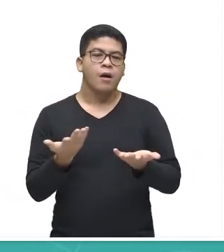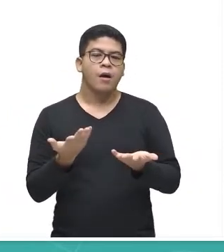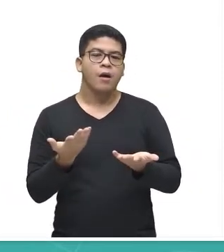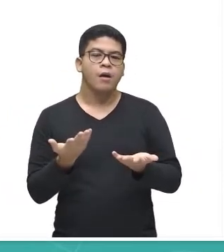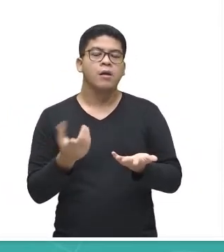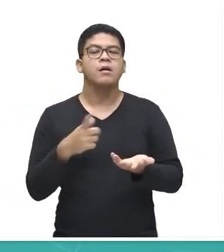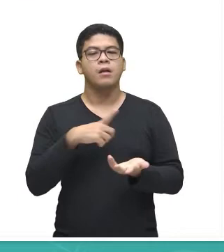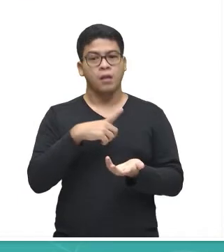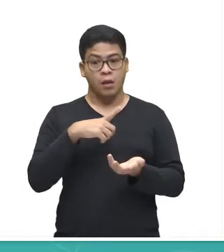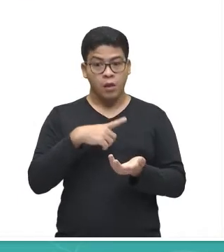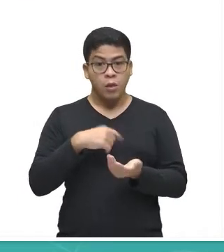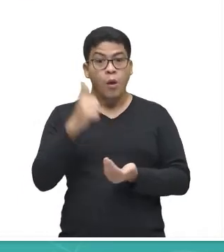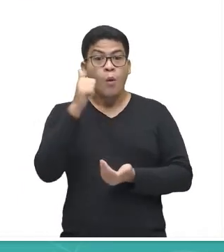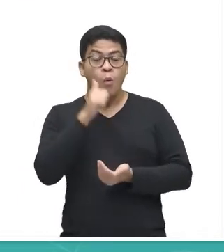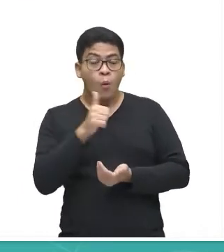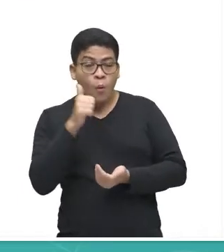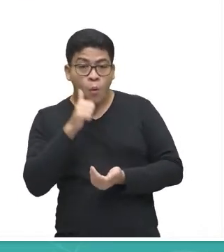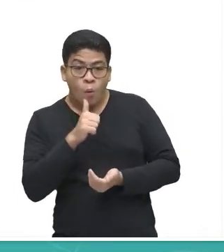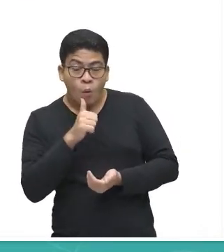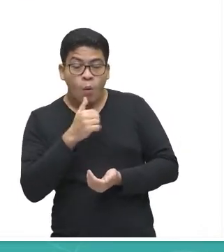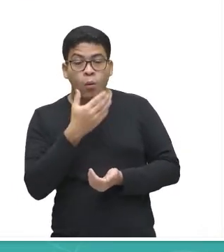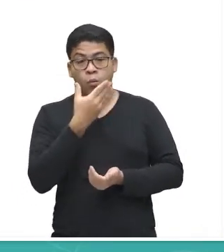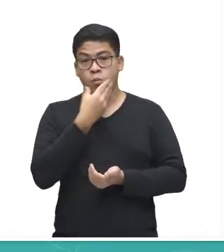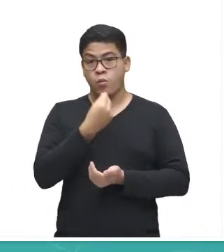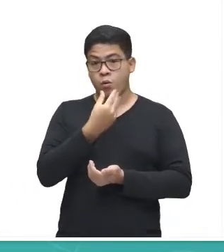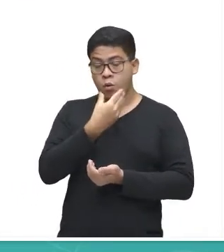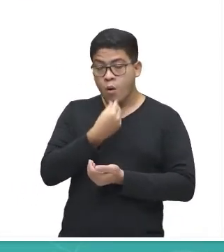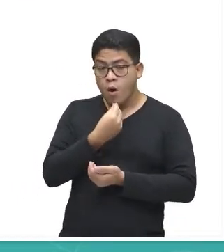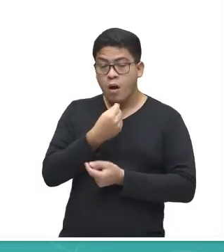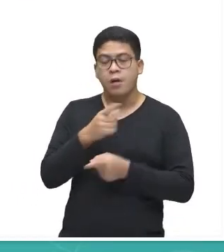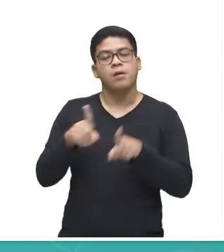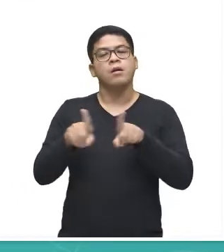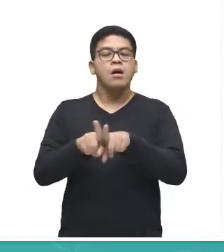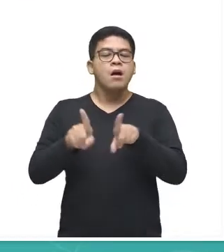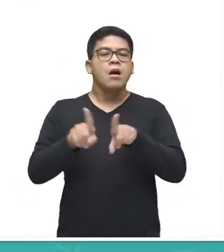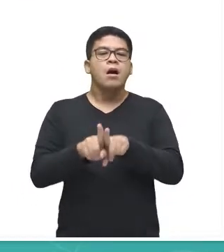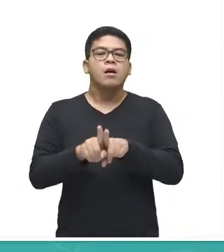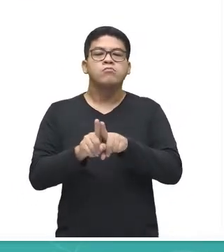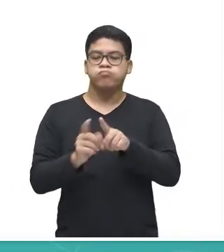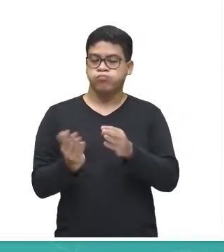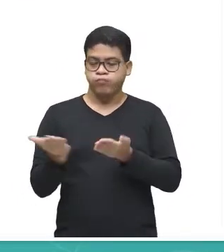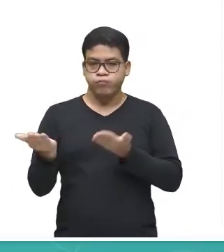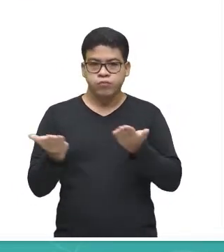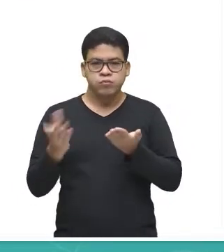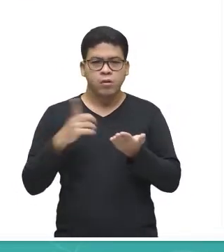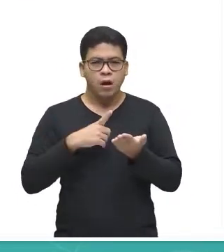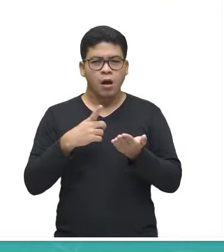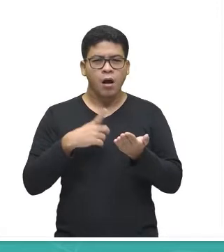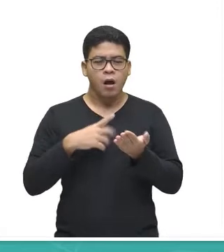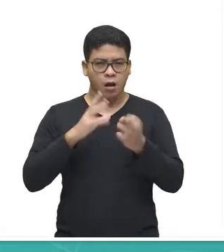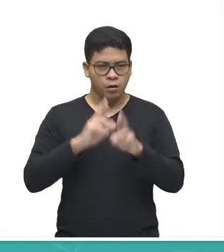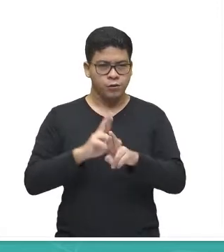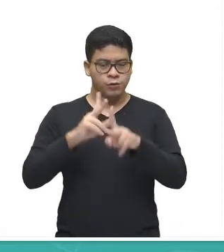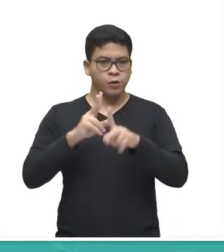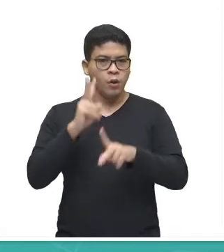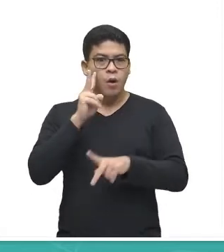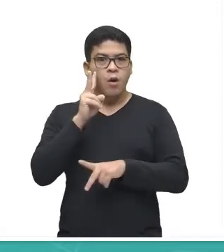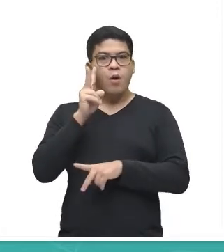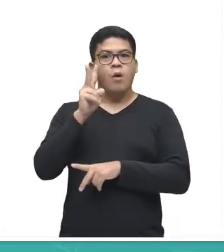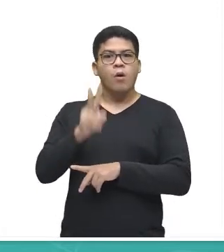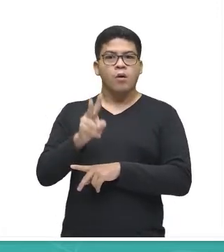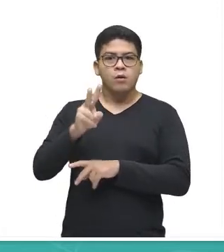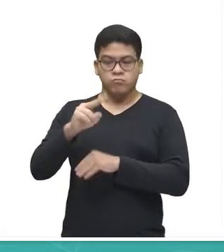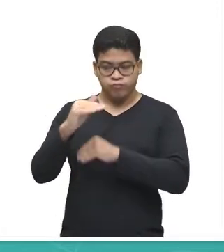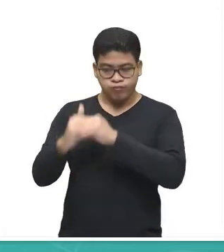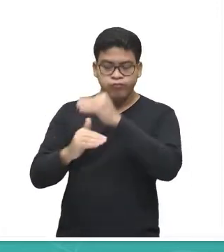que tanto para meninos como para meninas, essas etapas, elas são acompanhadas das